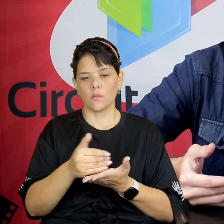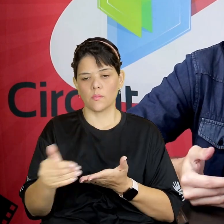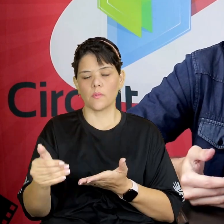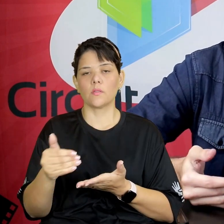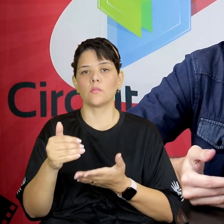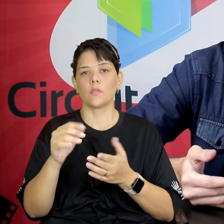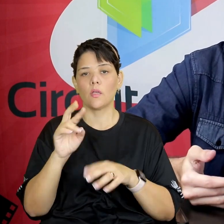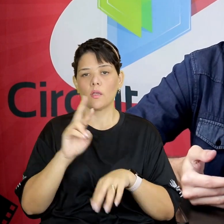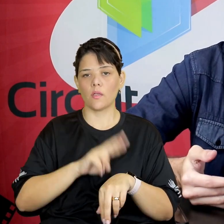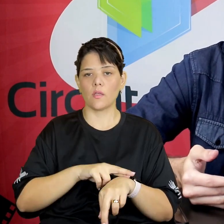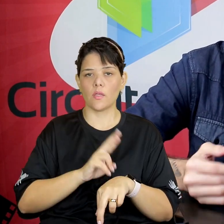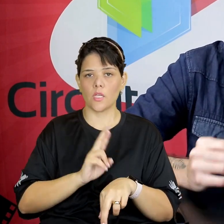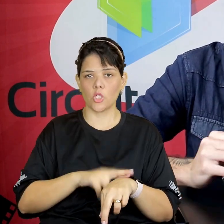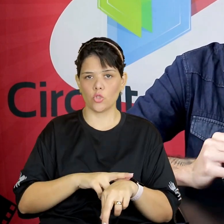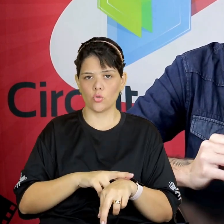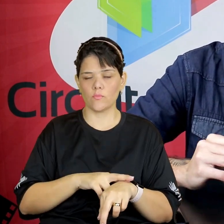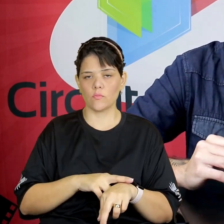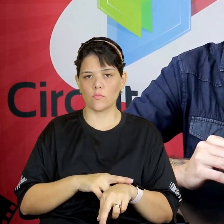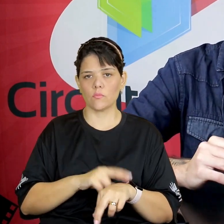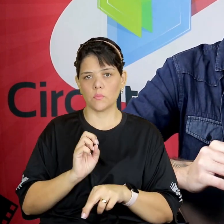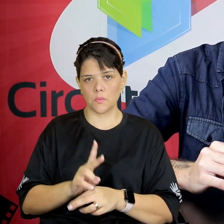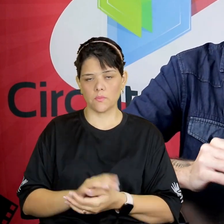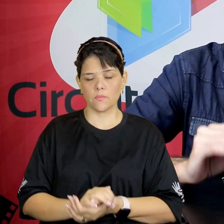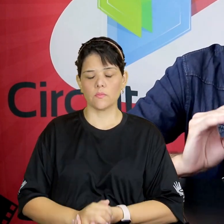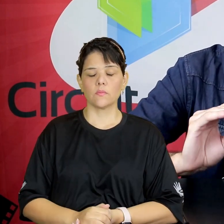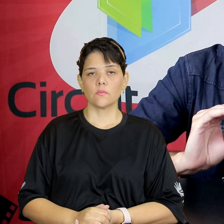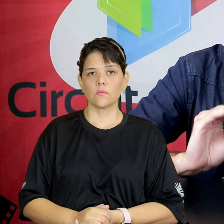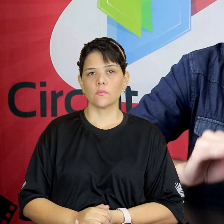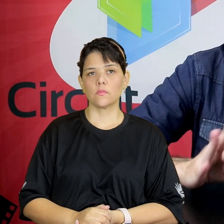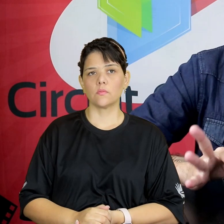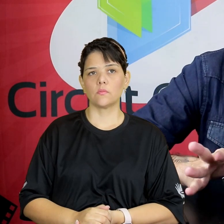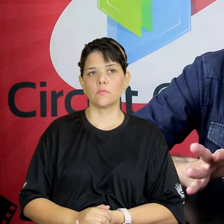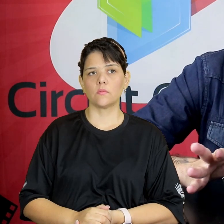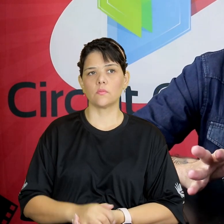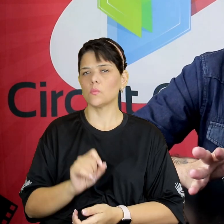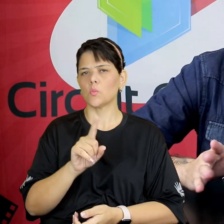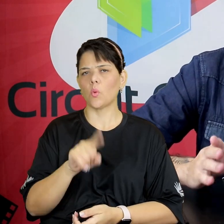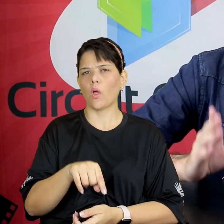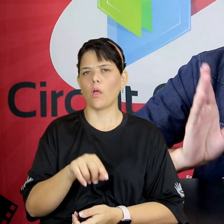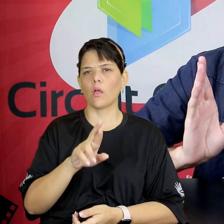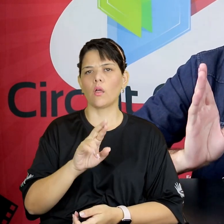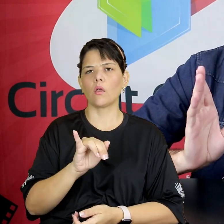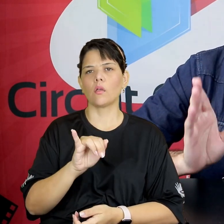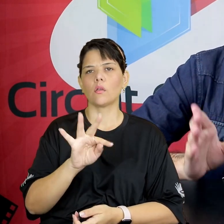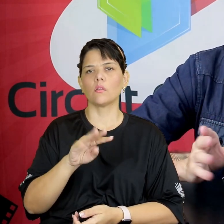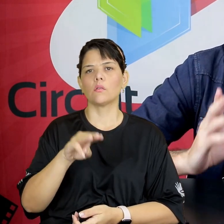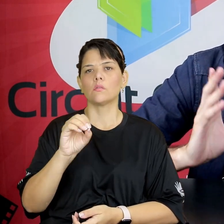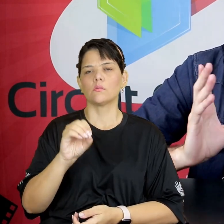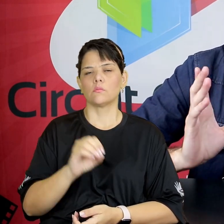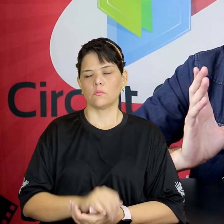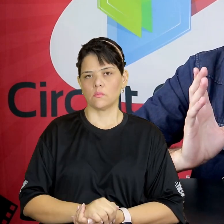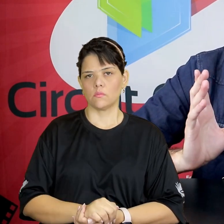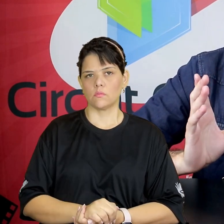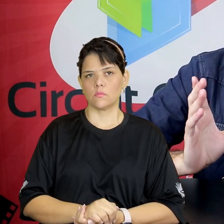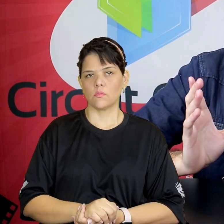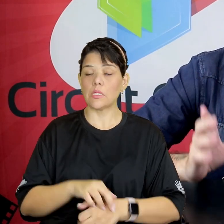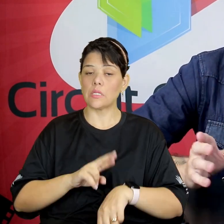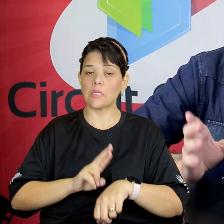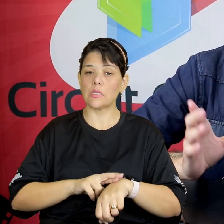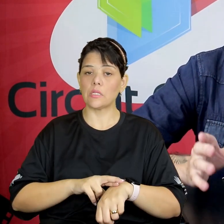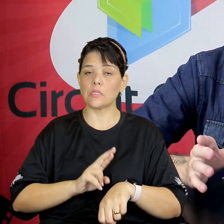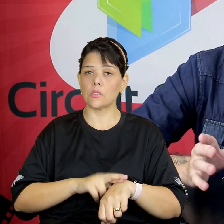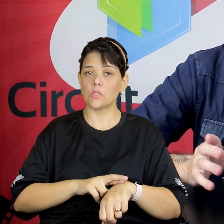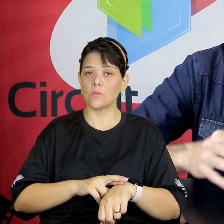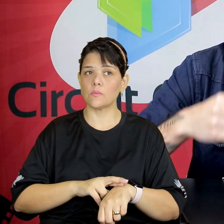é ritmo. Beleza? O que é ritmo? Ritmo é